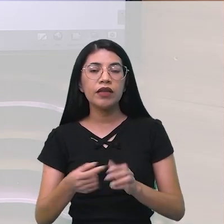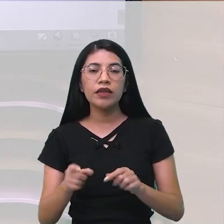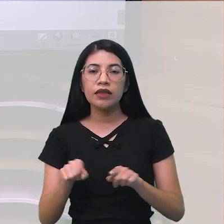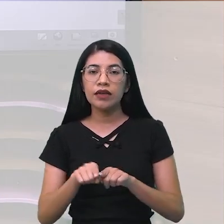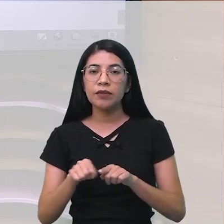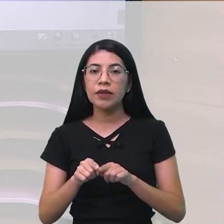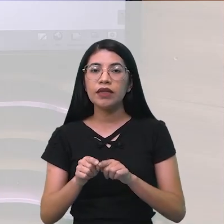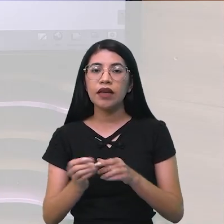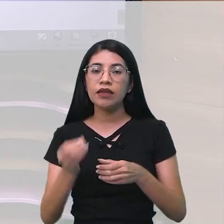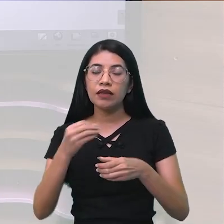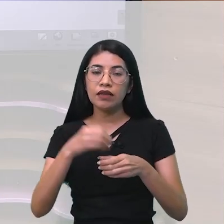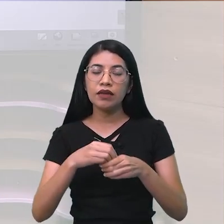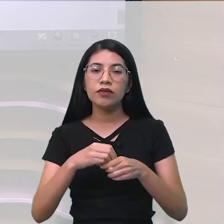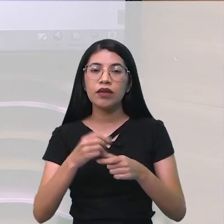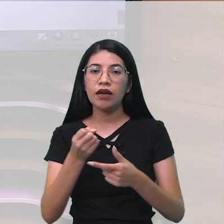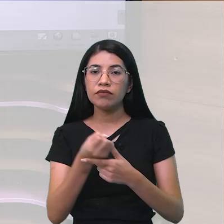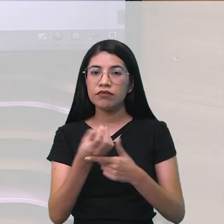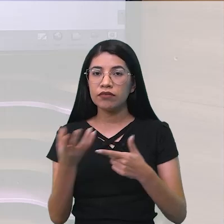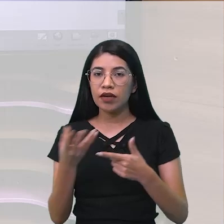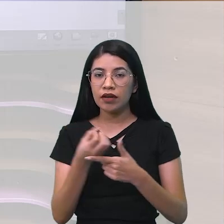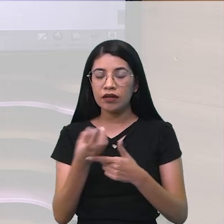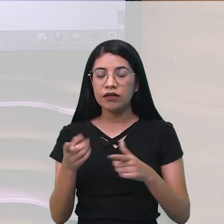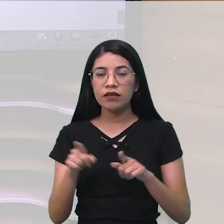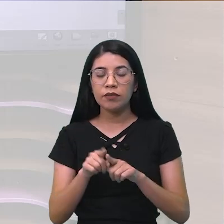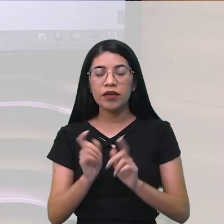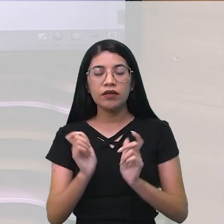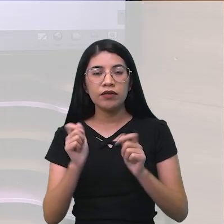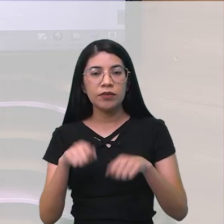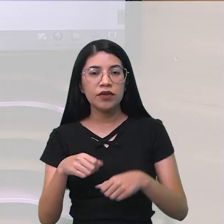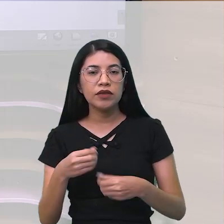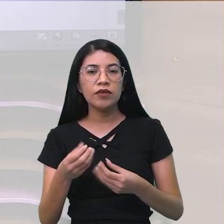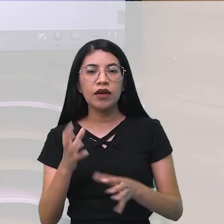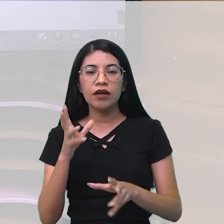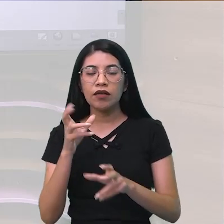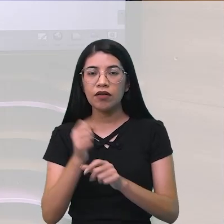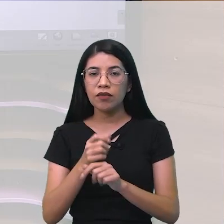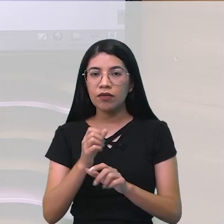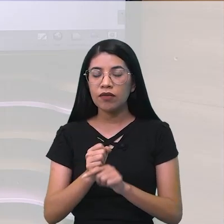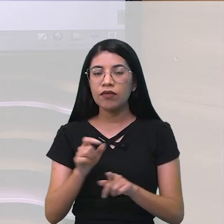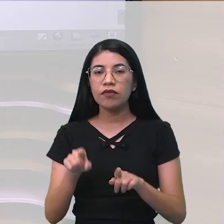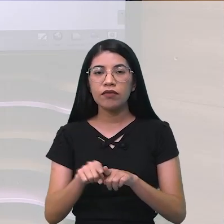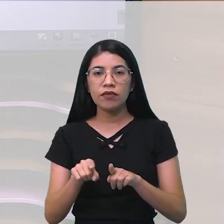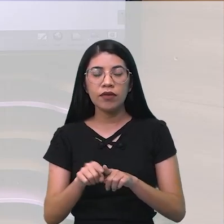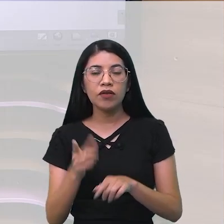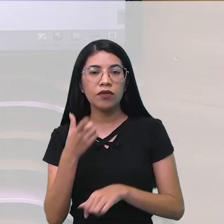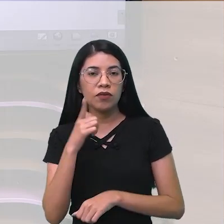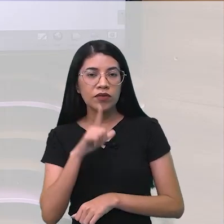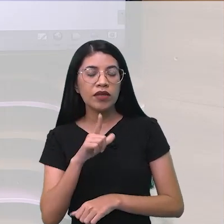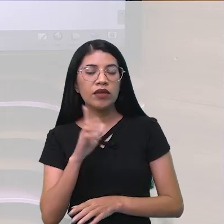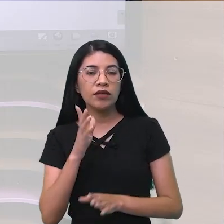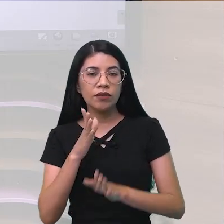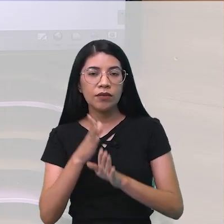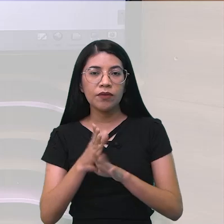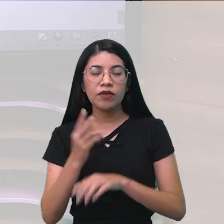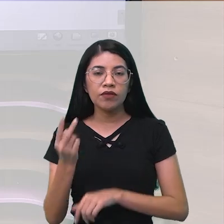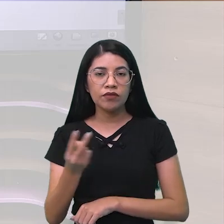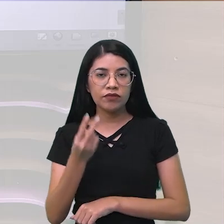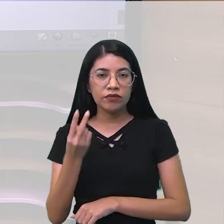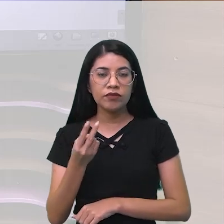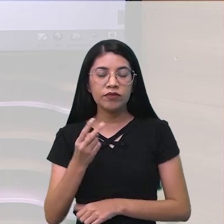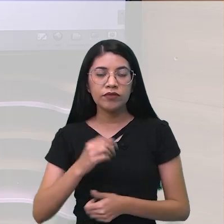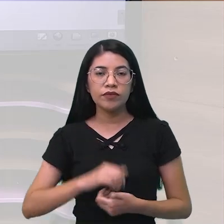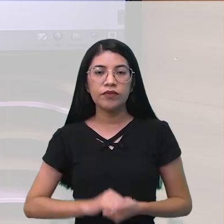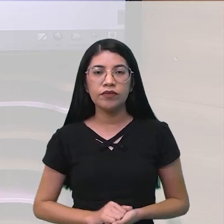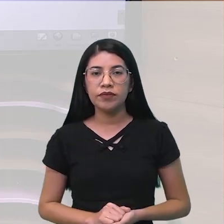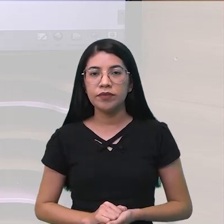envolvendo a álgebra também, tá? A partir daí a gente consegue ir resolvendo os cálculos e chegar no valor